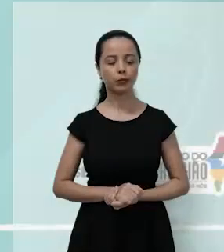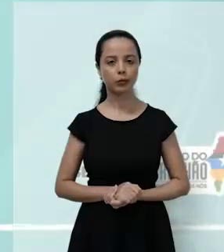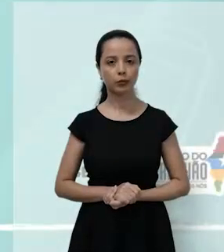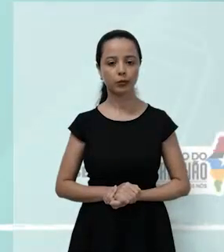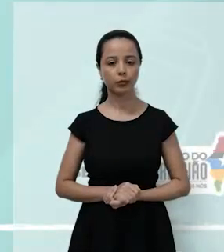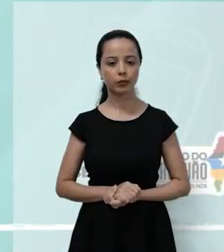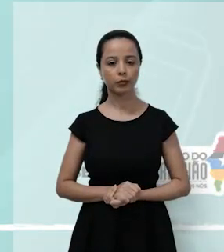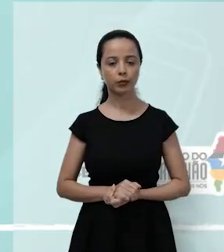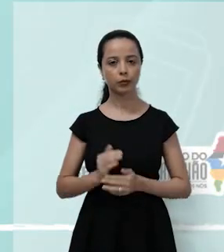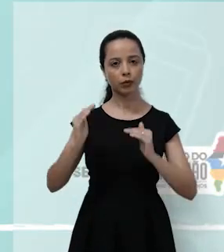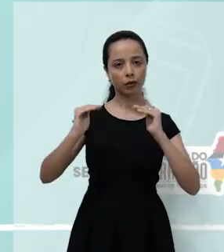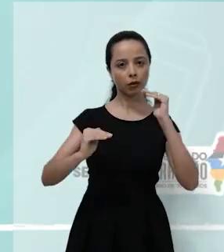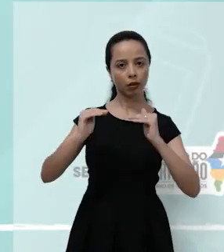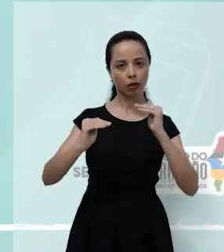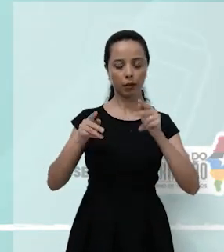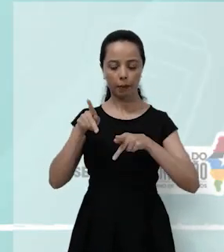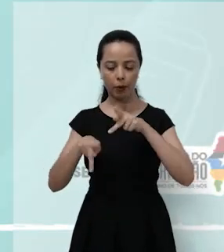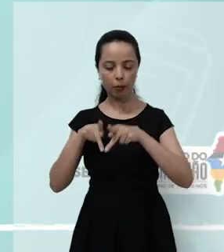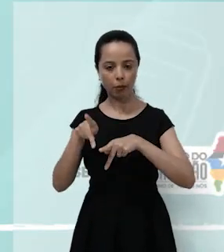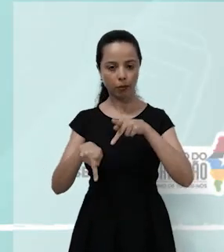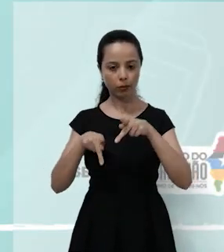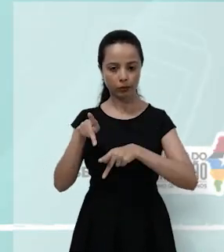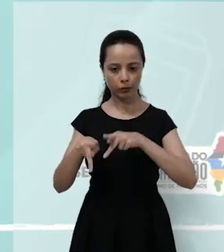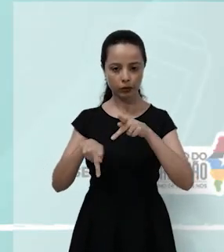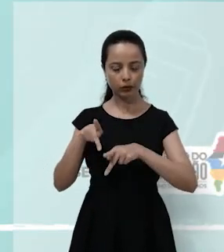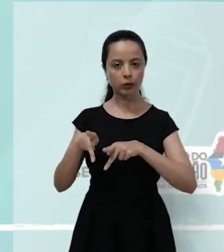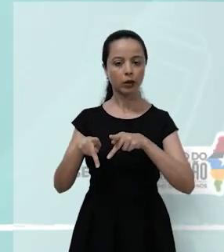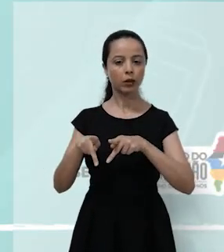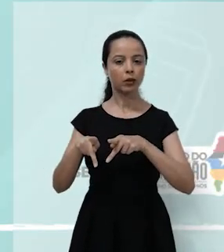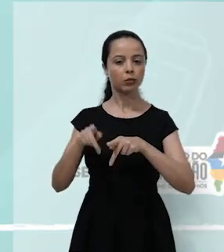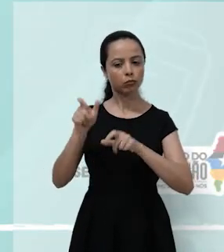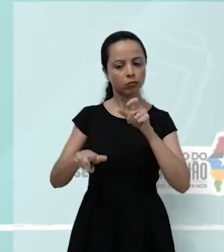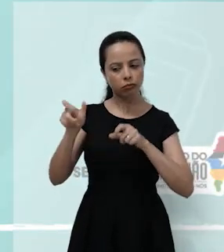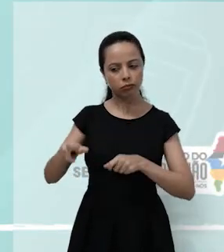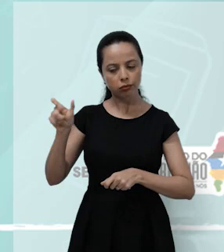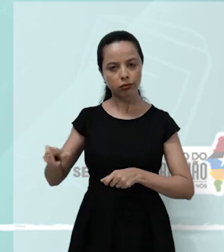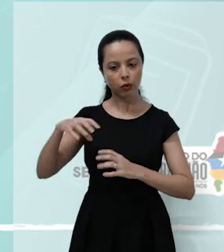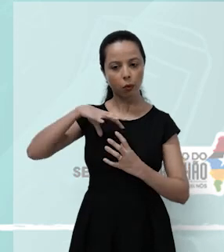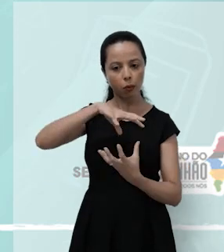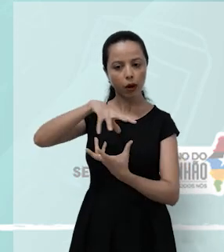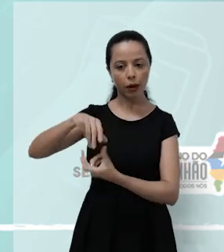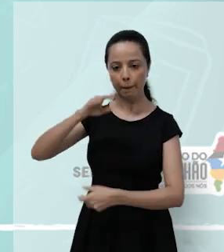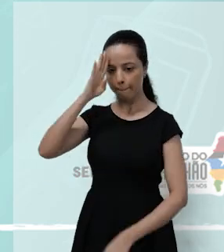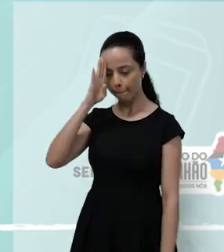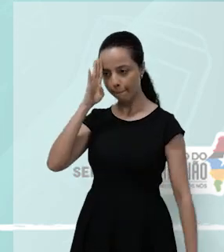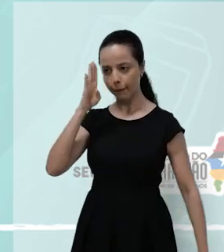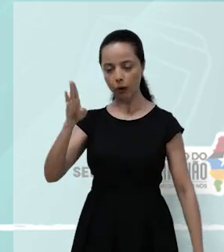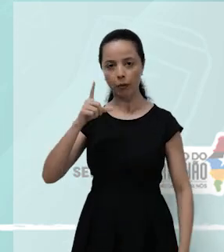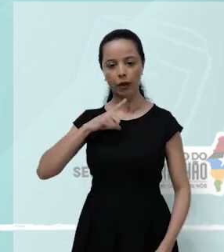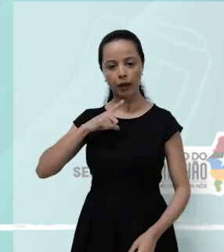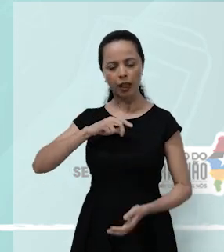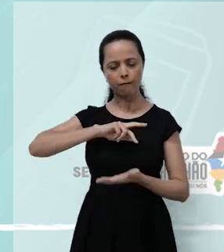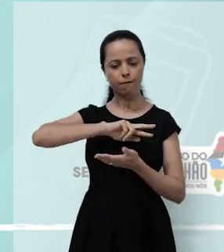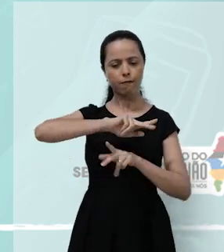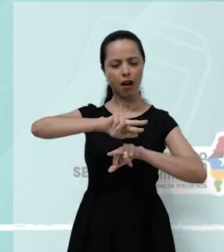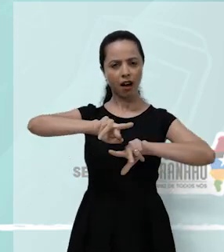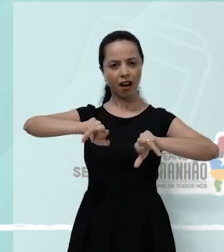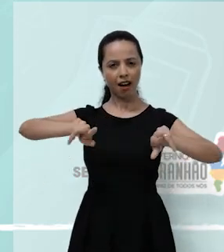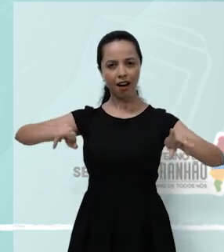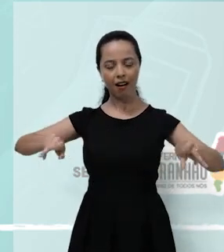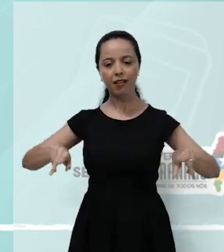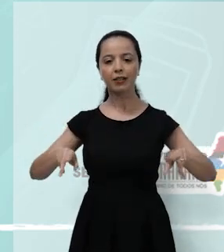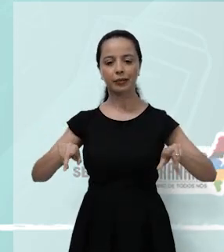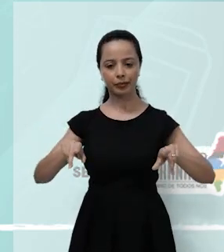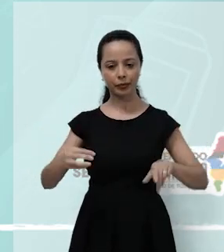o equilíbrio das populações de organismos no planeta é fundamental para a manutenção da diversidade biológica. Sobre